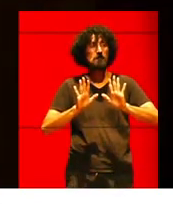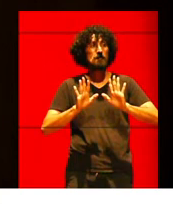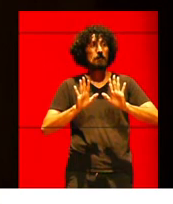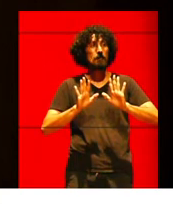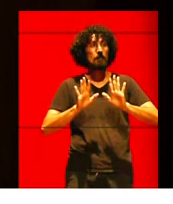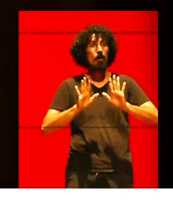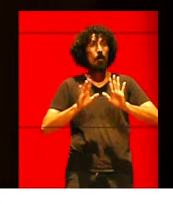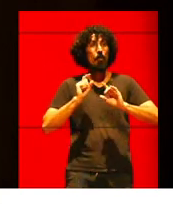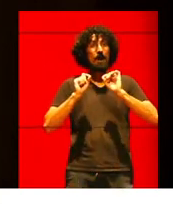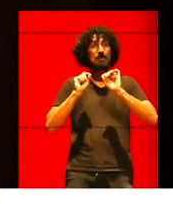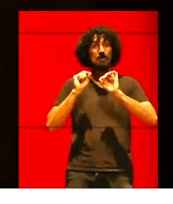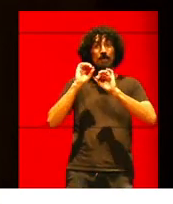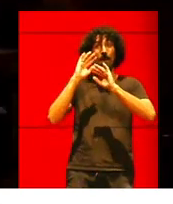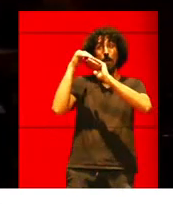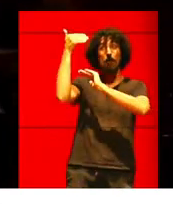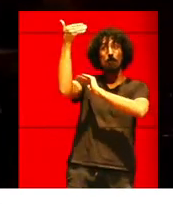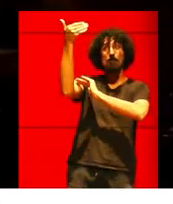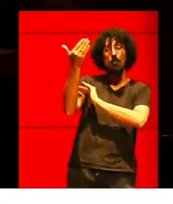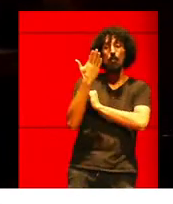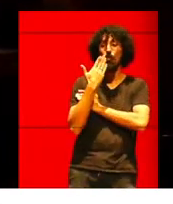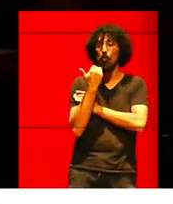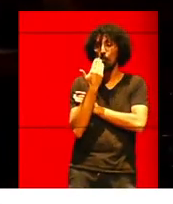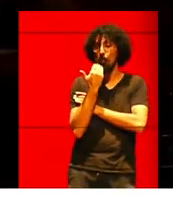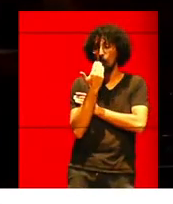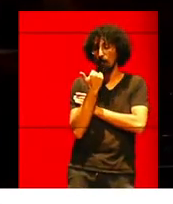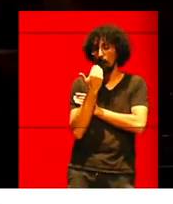Nós vamos descer para lanchar